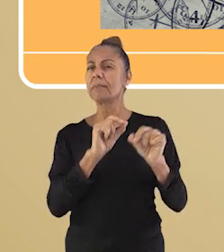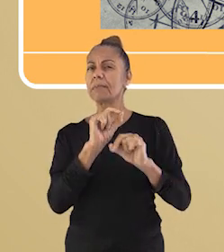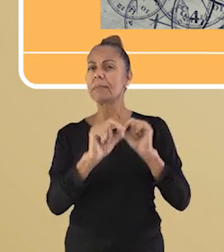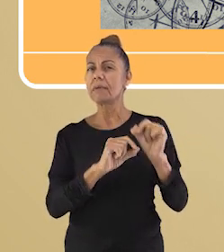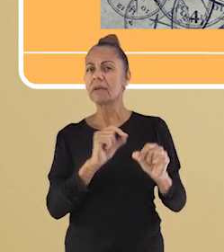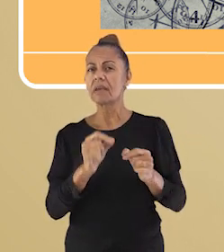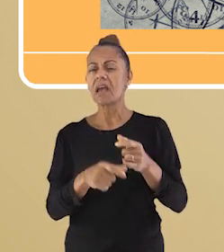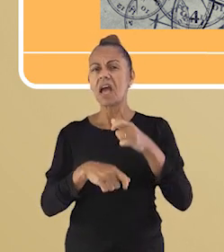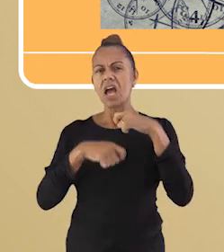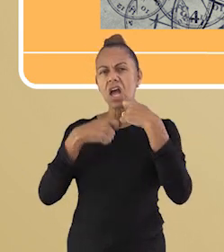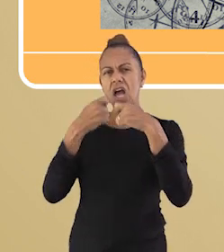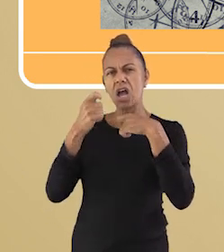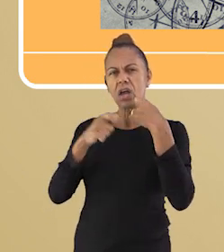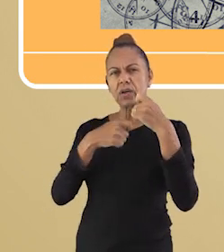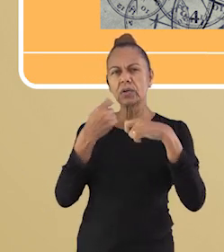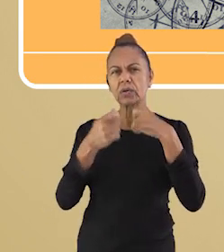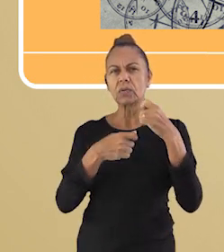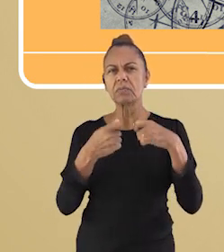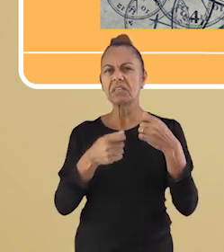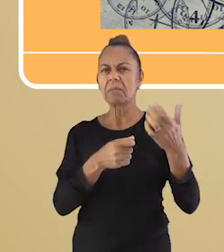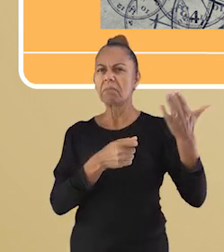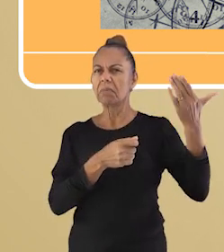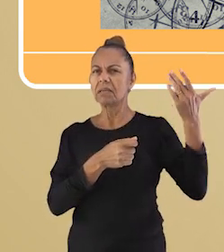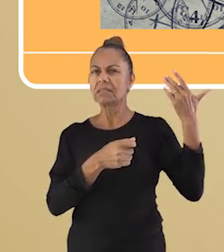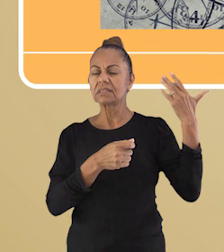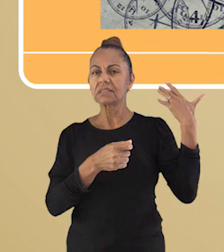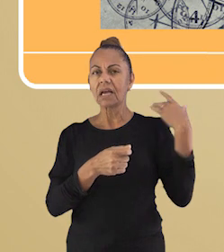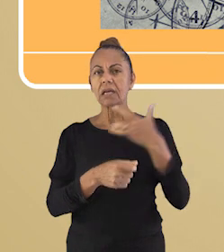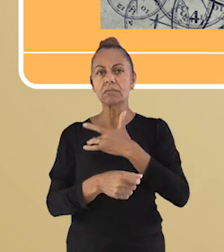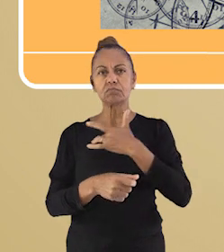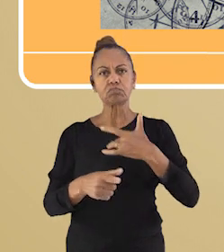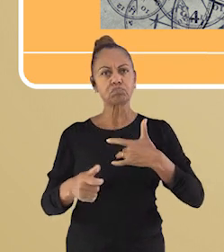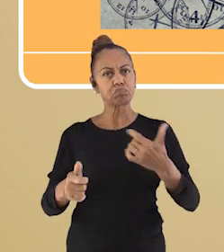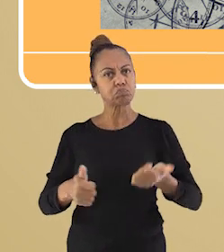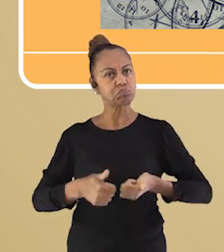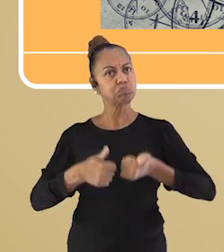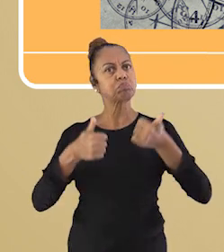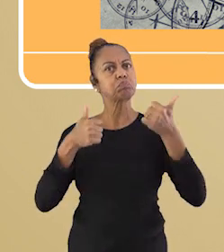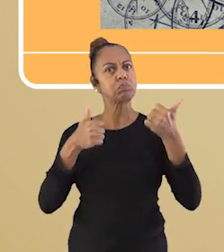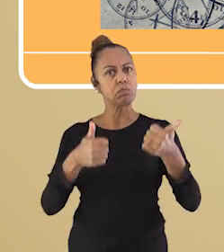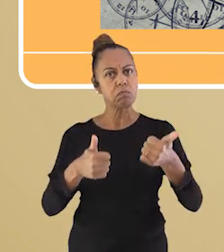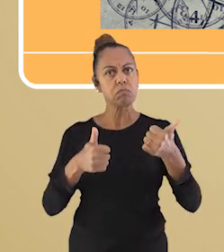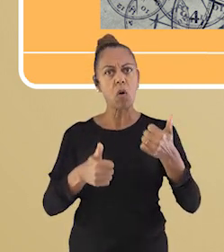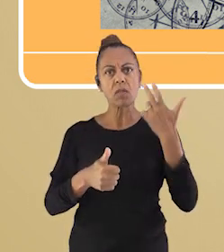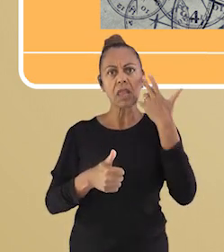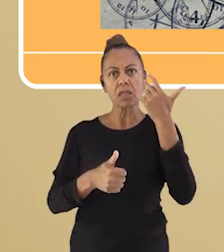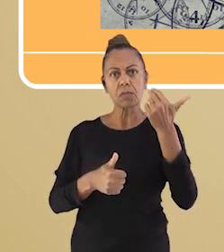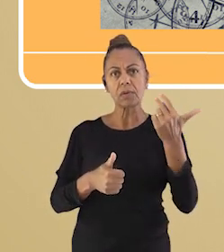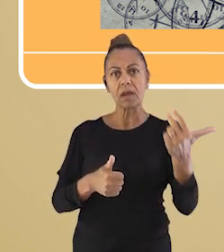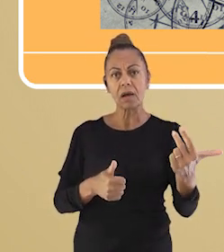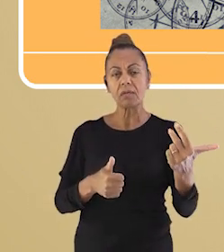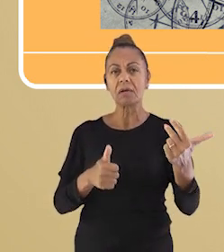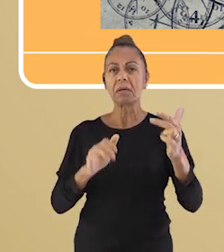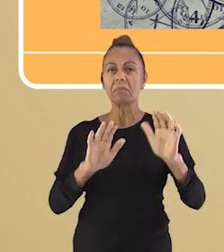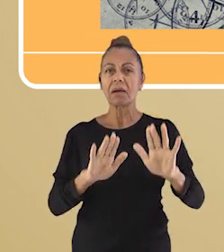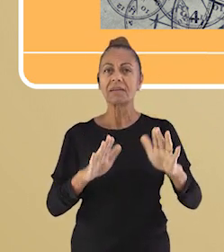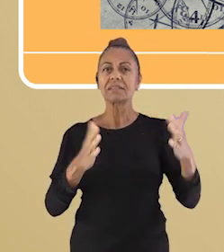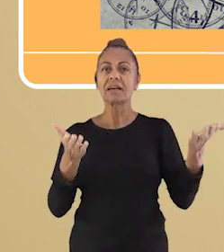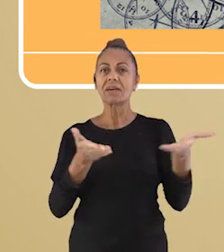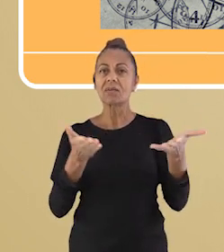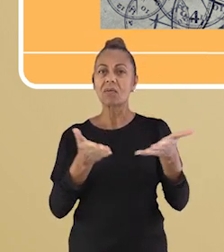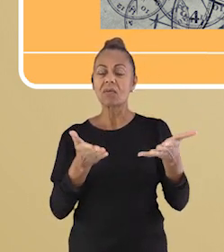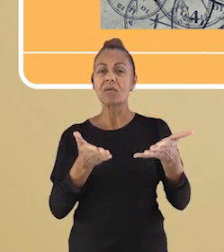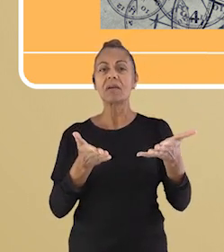as refeições, antes ricas em alimentos naturais e de origem vegetal ou animal, deram lugar